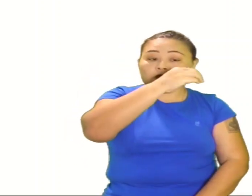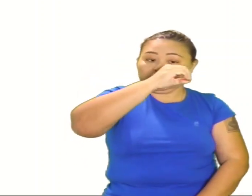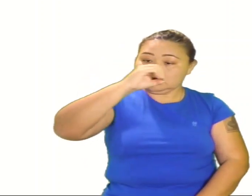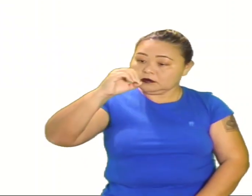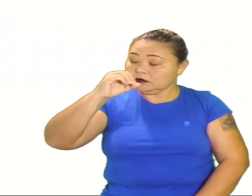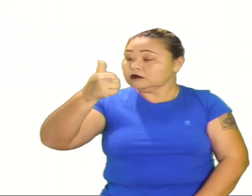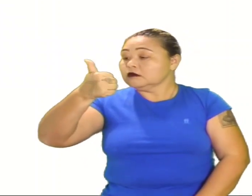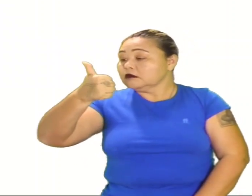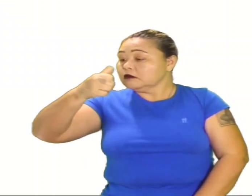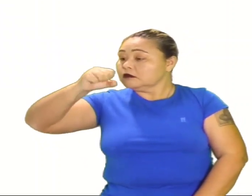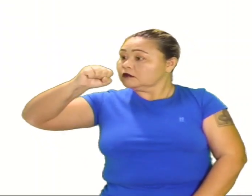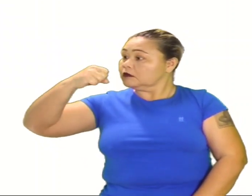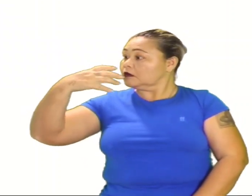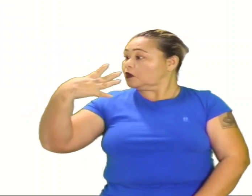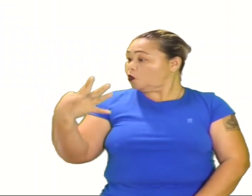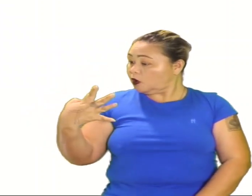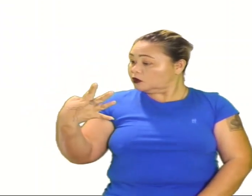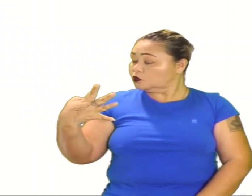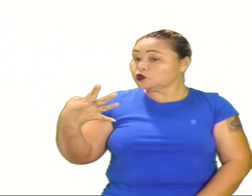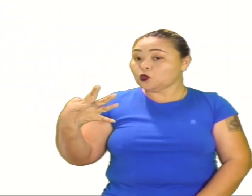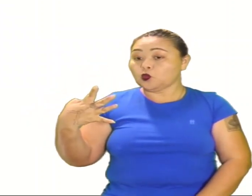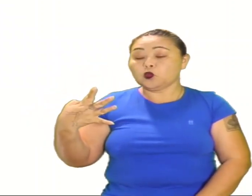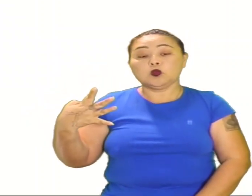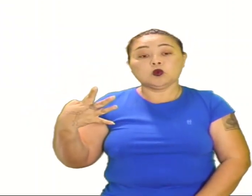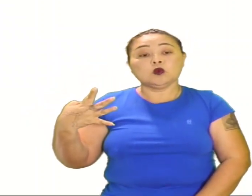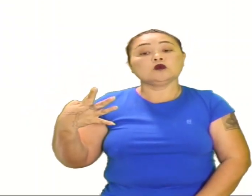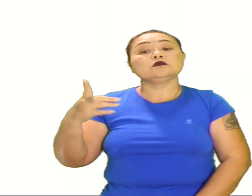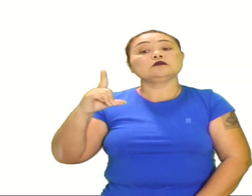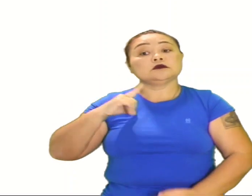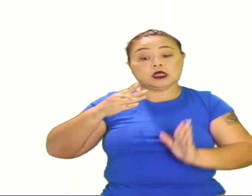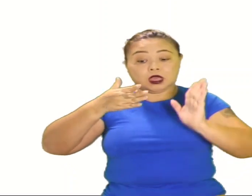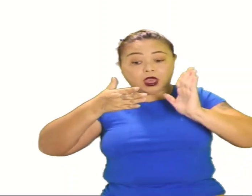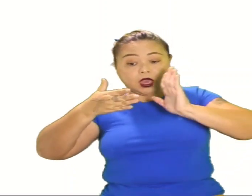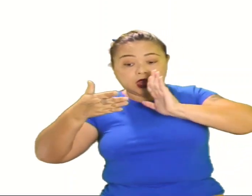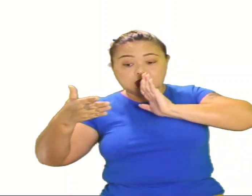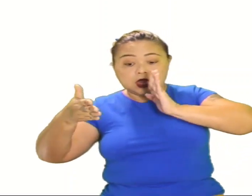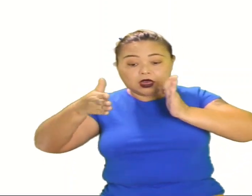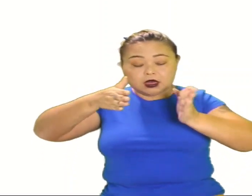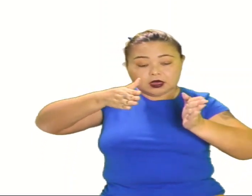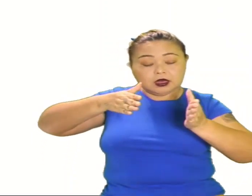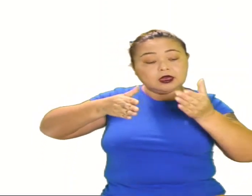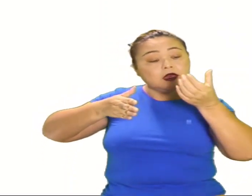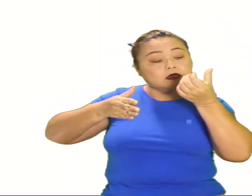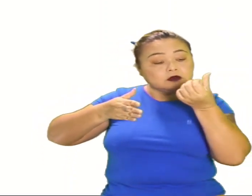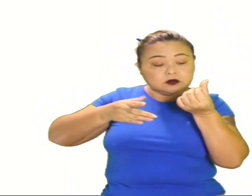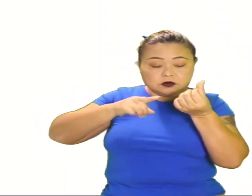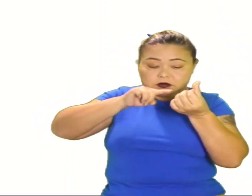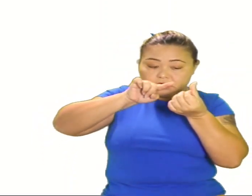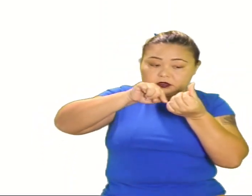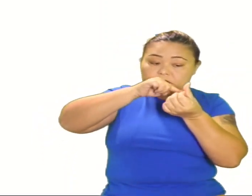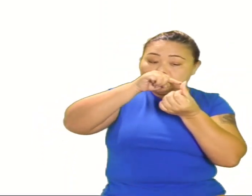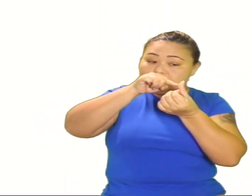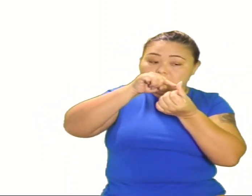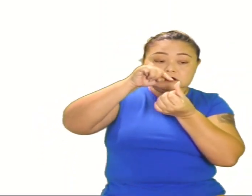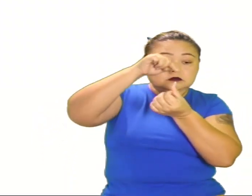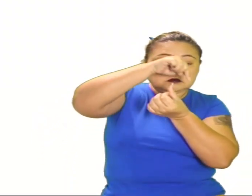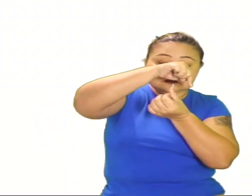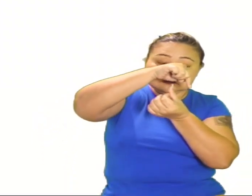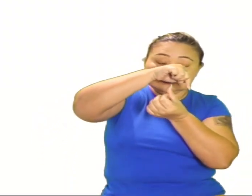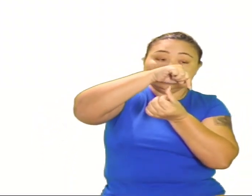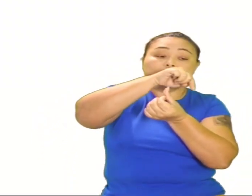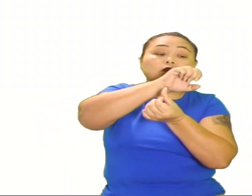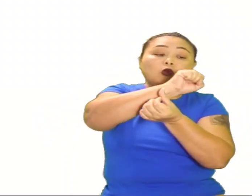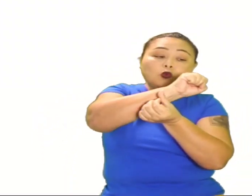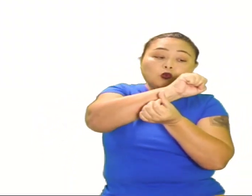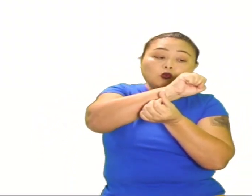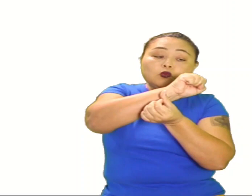e 184. Então, se é entre, eu vou ter os 6 mais os 2 extremos. Então, eu tenho